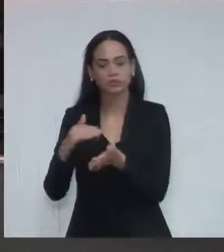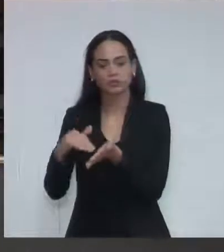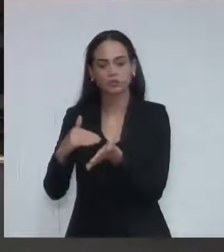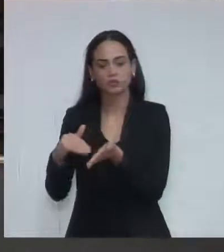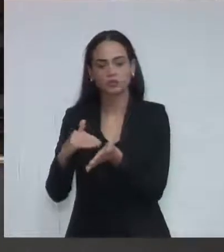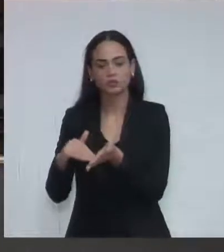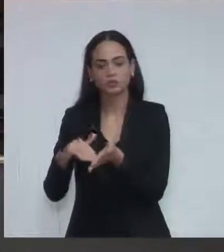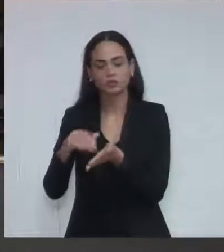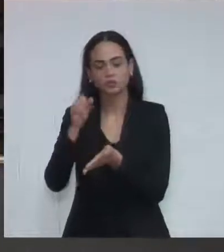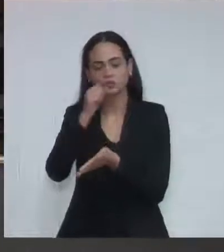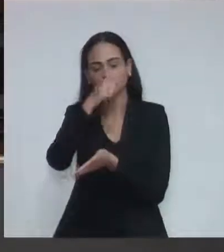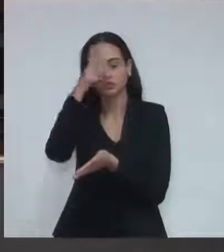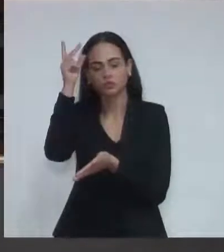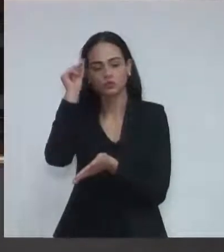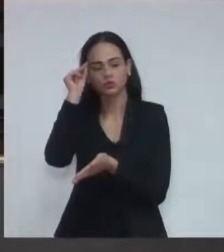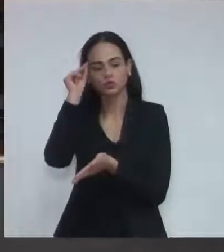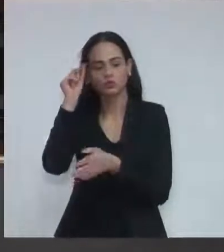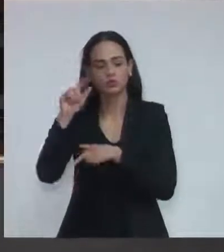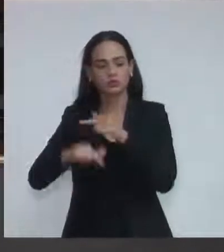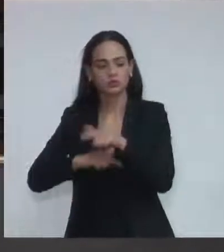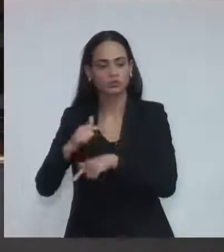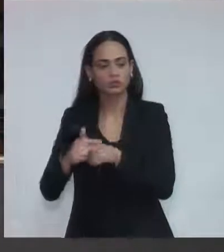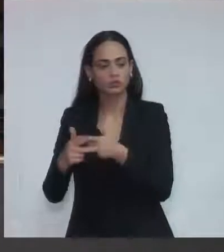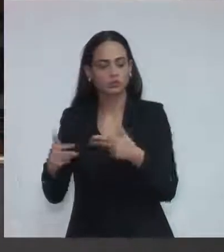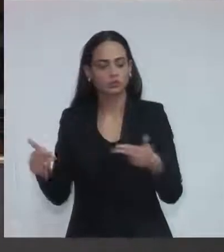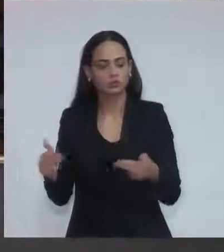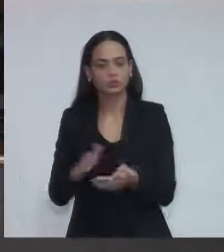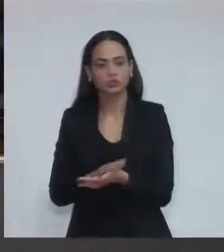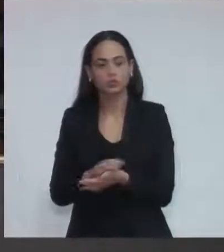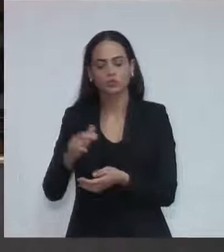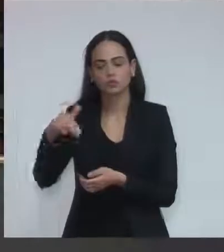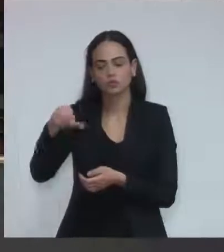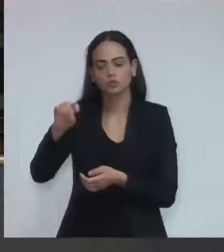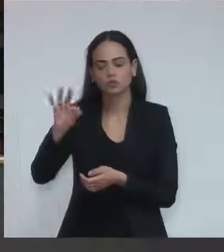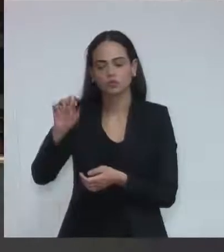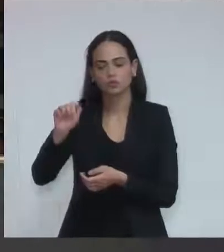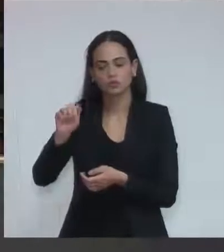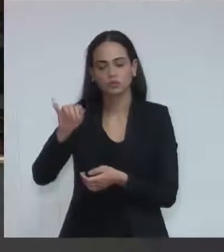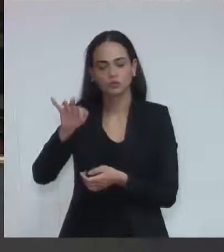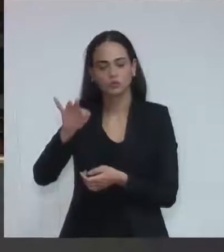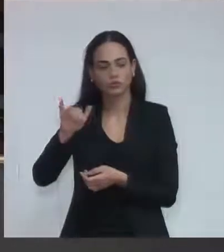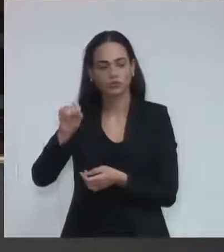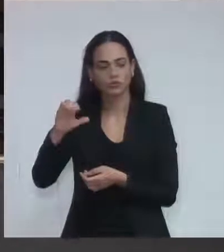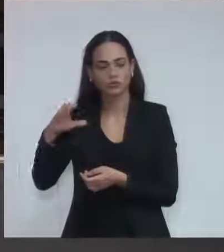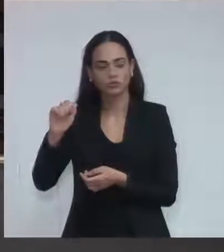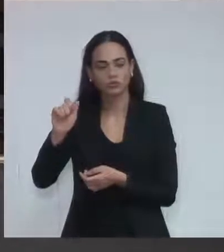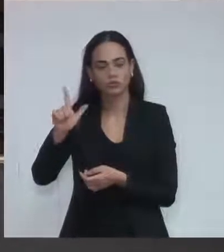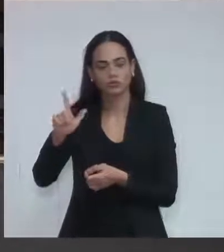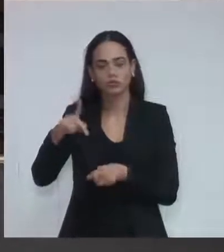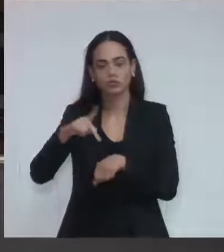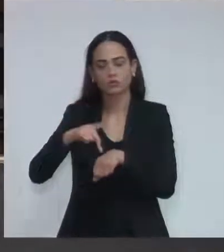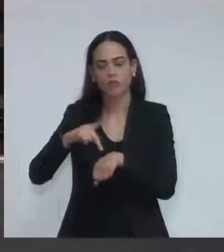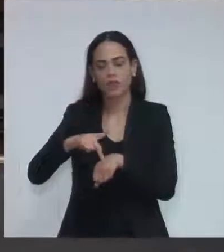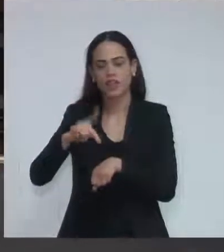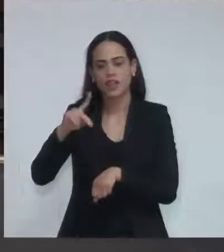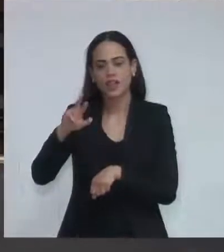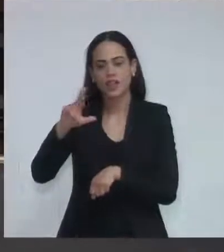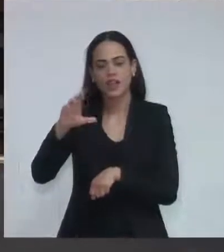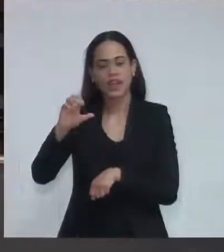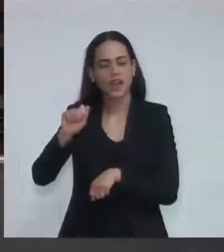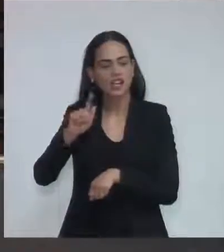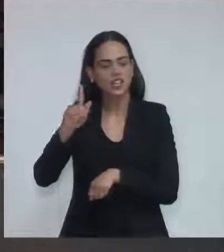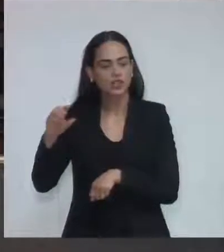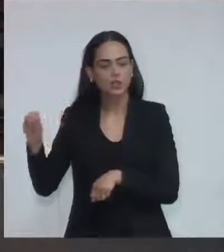Serviço, SERM, conforme abaixo. 1. Enviar notas fiscais referente à compra de pedra rachão dos anos